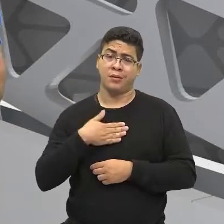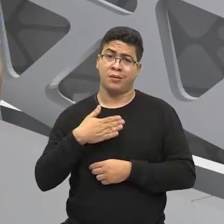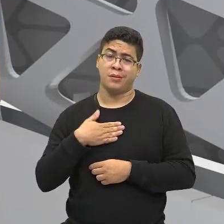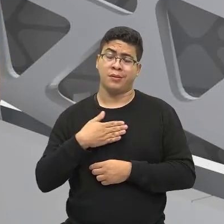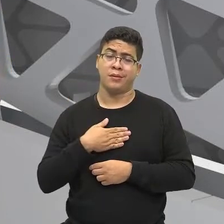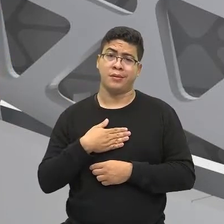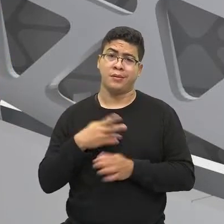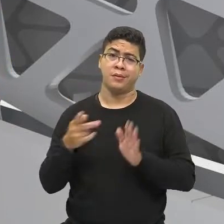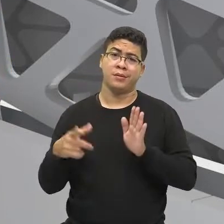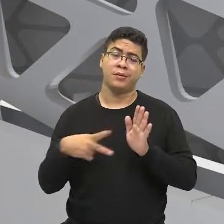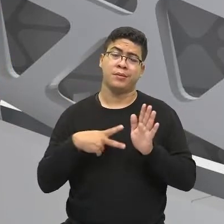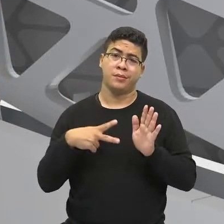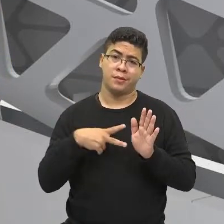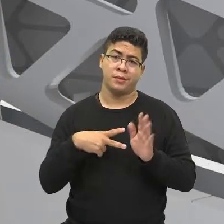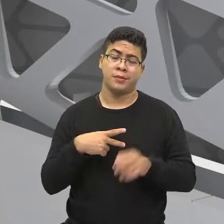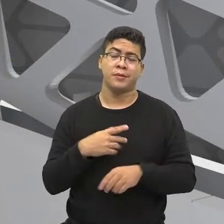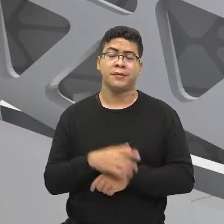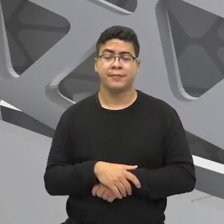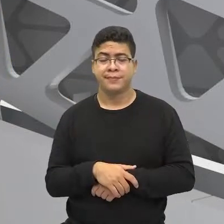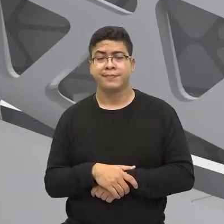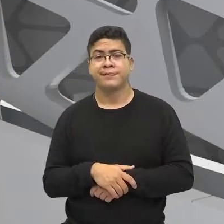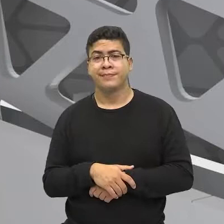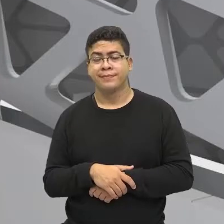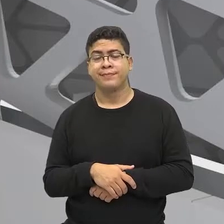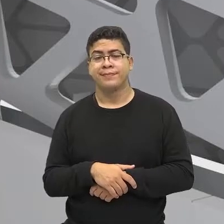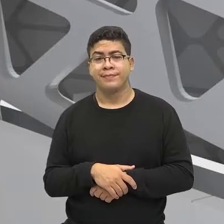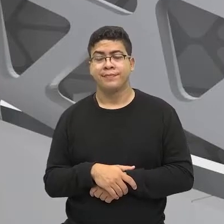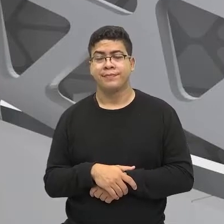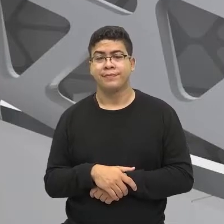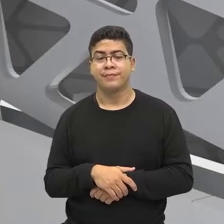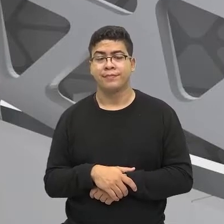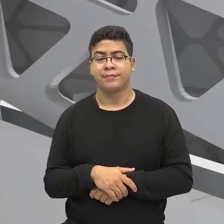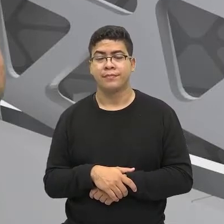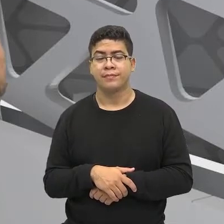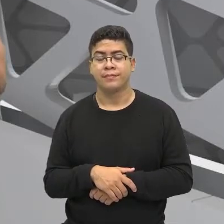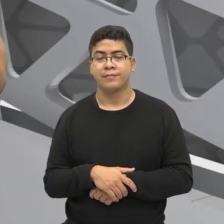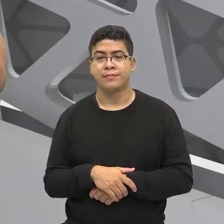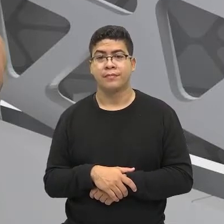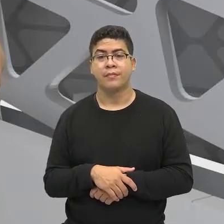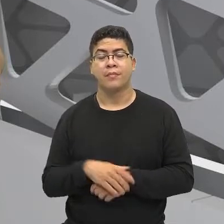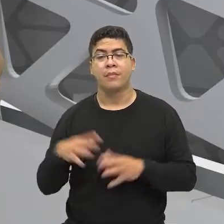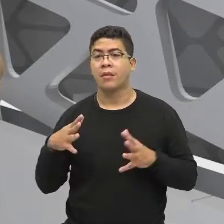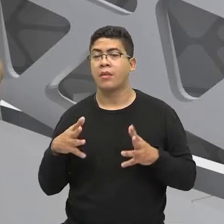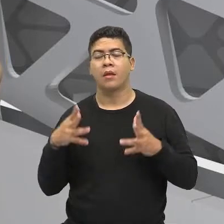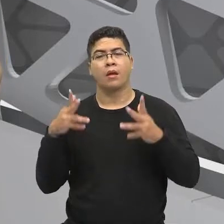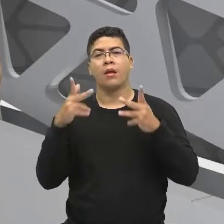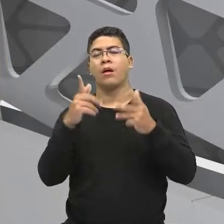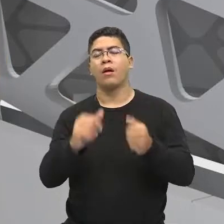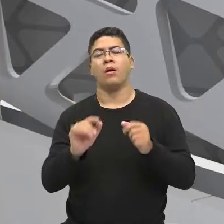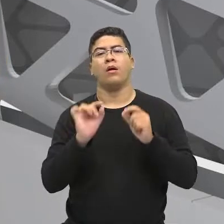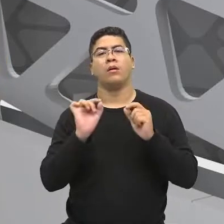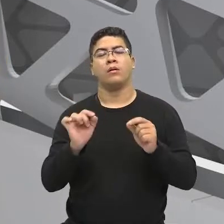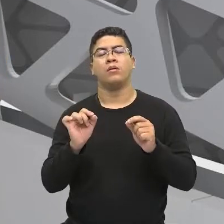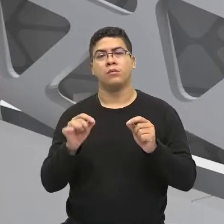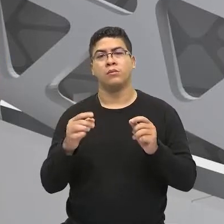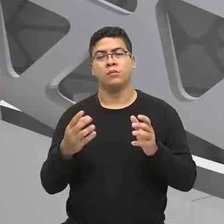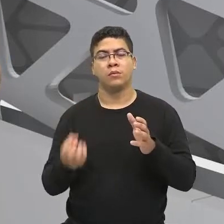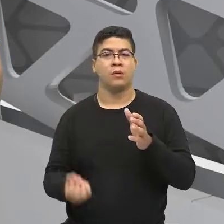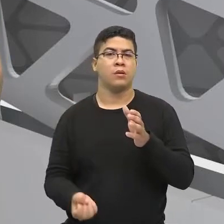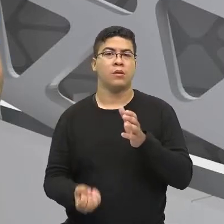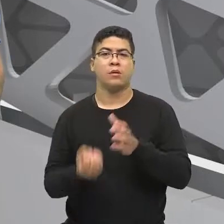uma característica importante das obras dele. Então, dentre todas dessas obras que